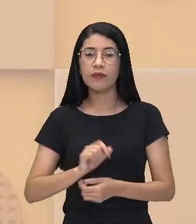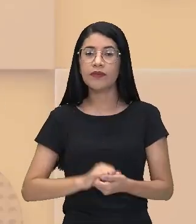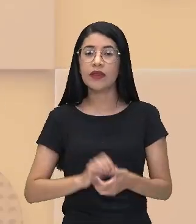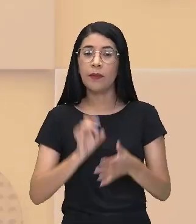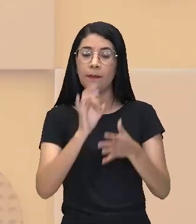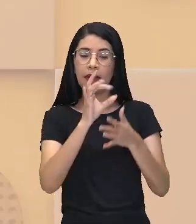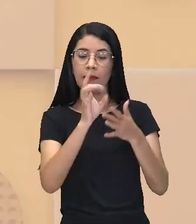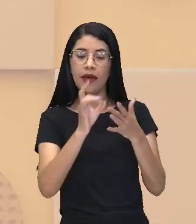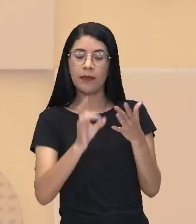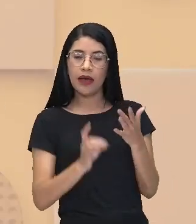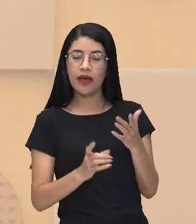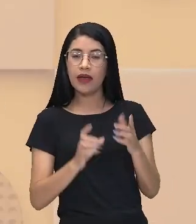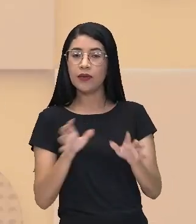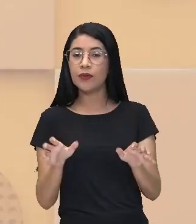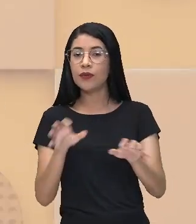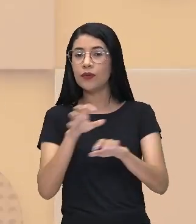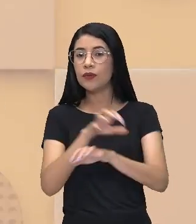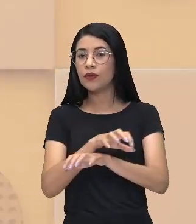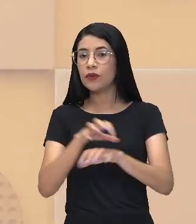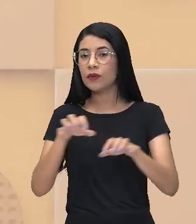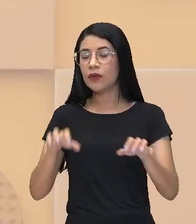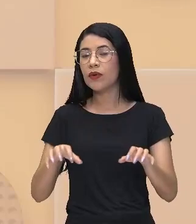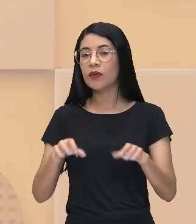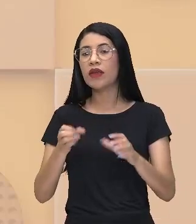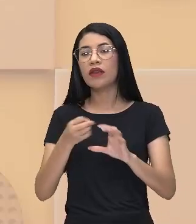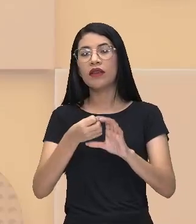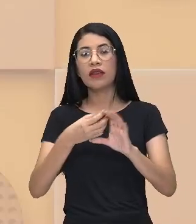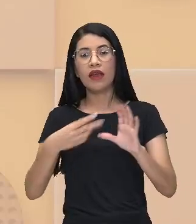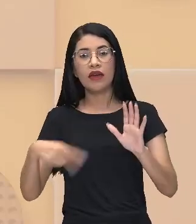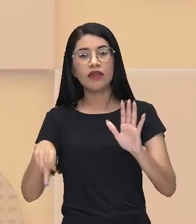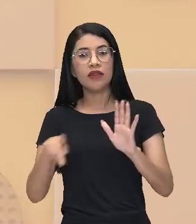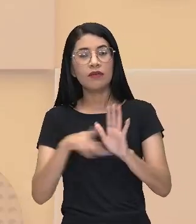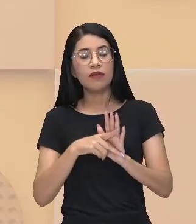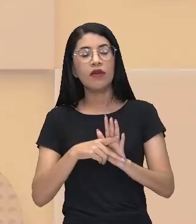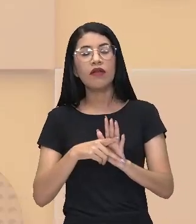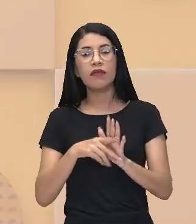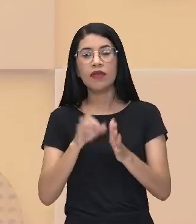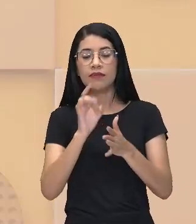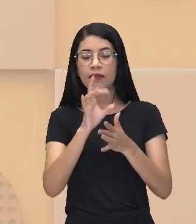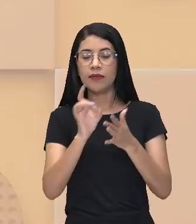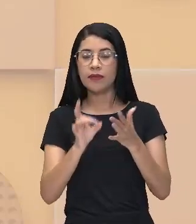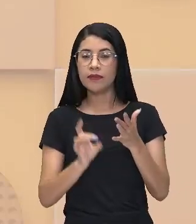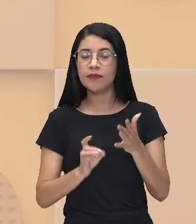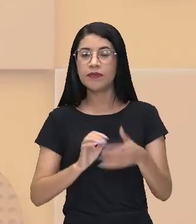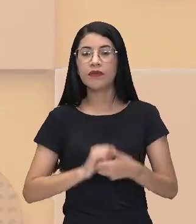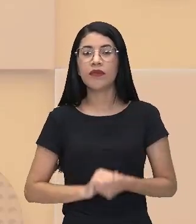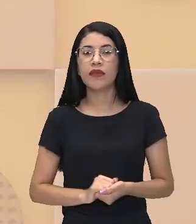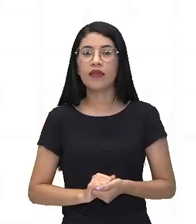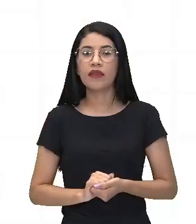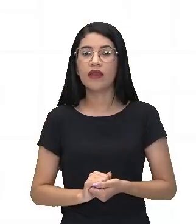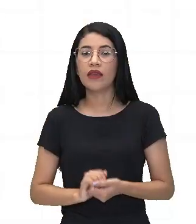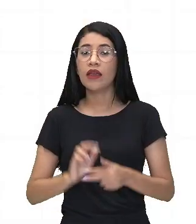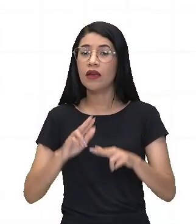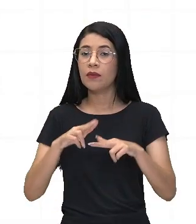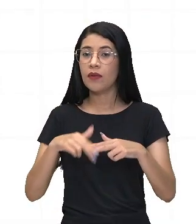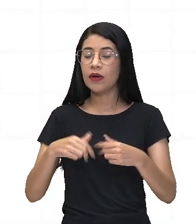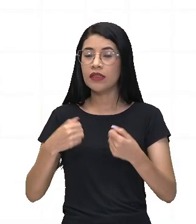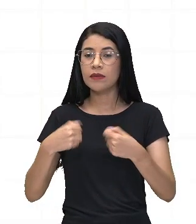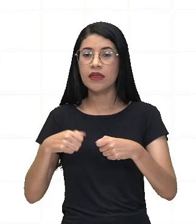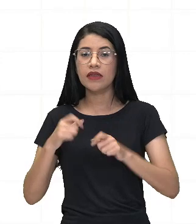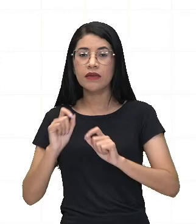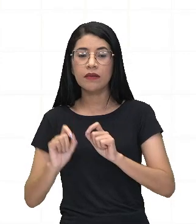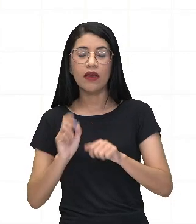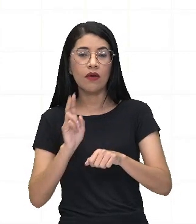desses biomas, ele vai trazer características próprias. Por isso, a